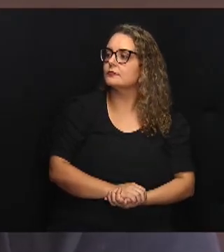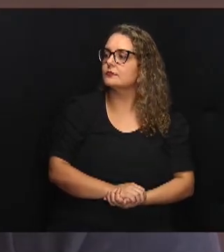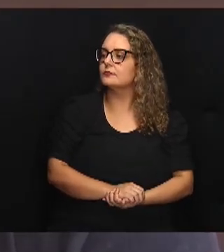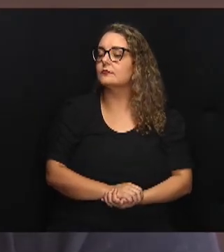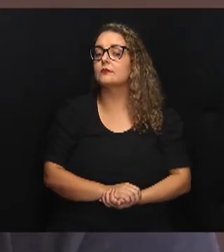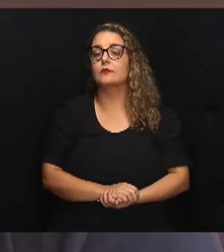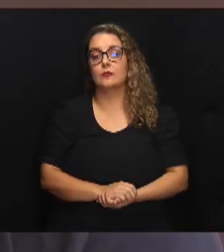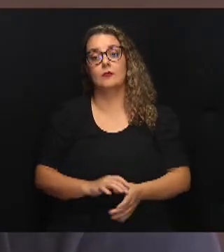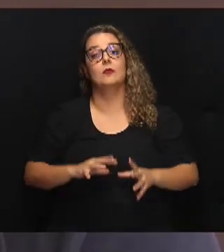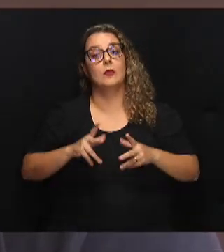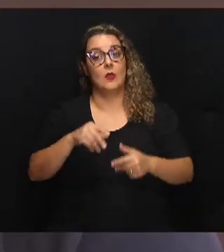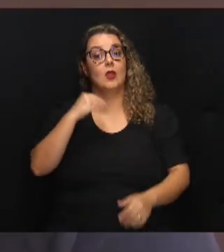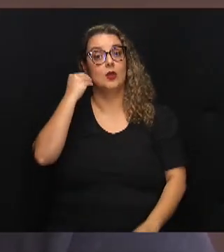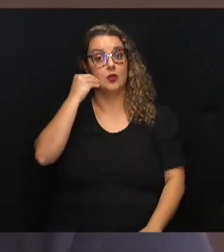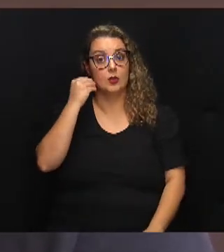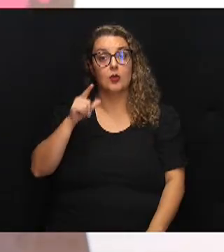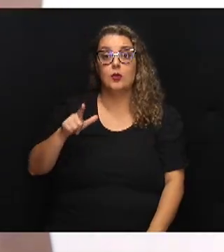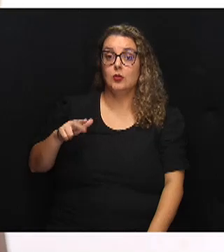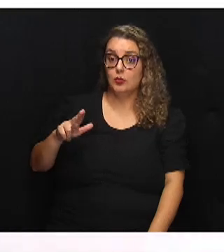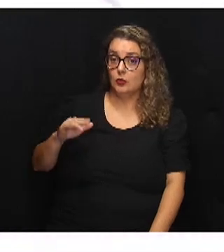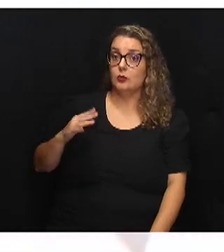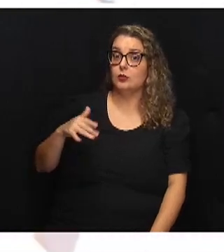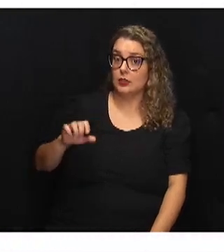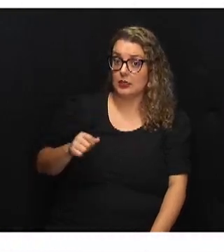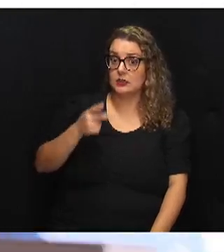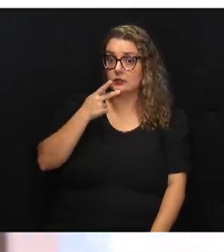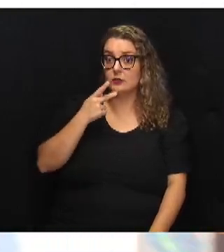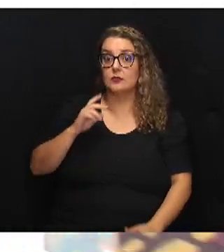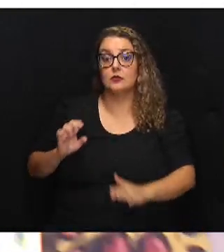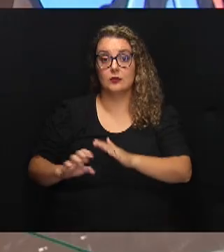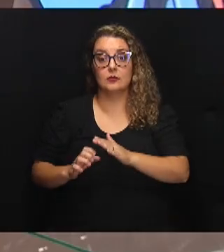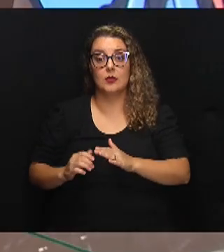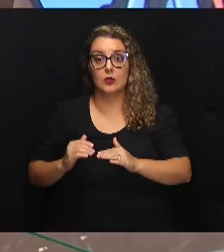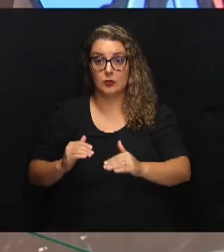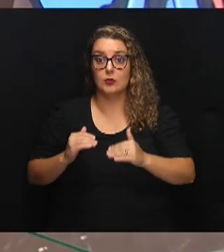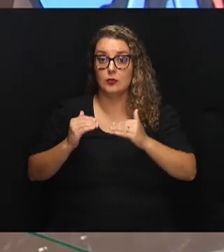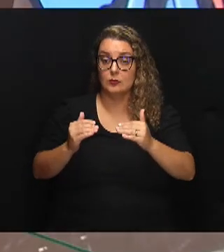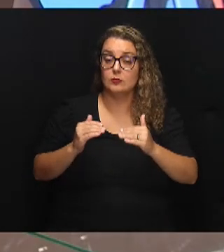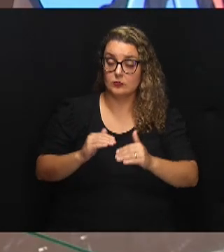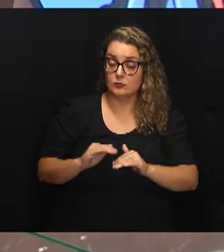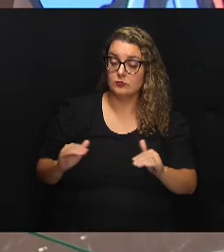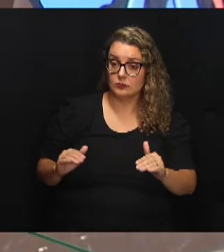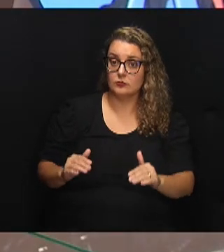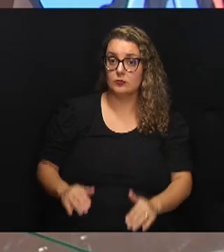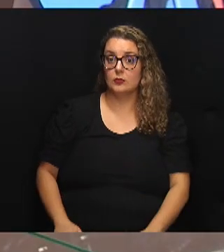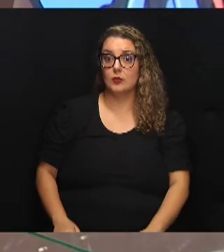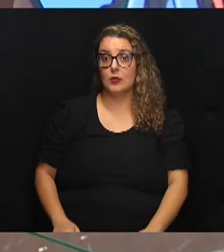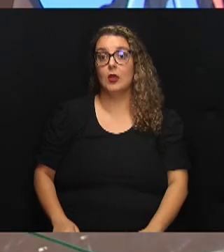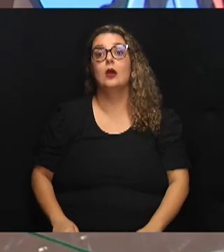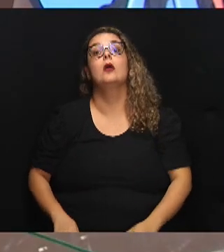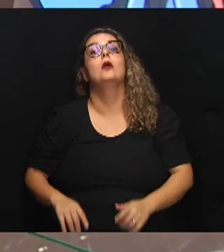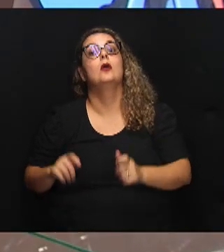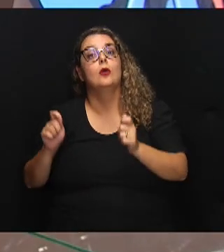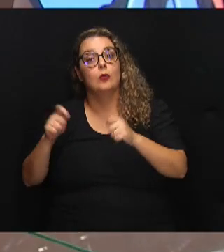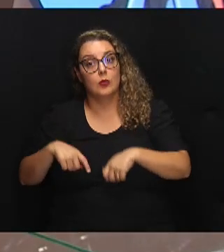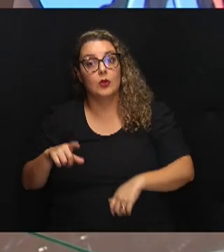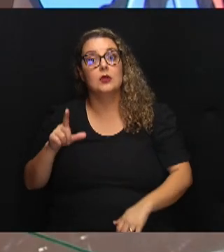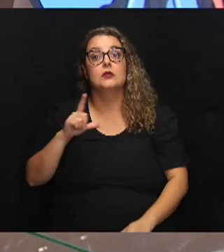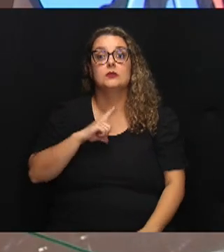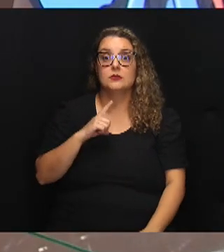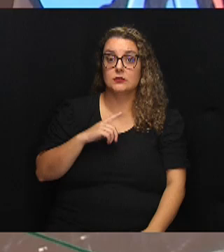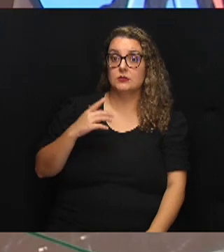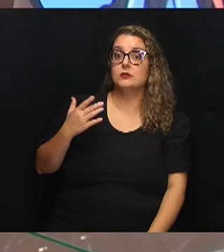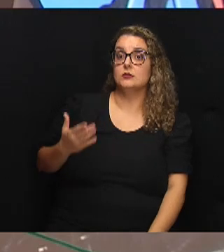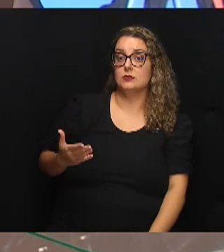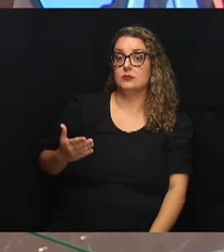Com toda essa bagagem, Lucas conta que o negócio está em um novo patamar. É um negócio que tem muito potencial,